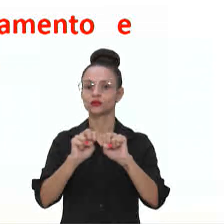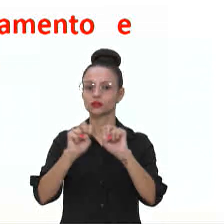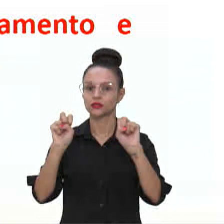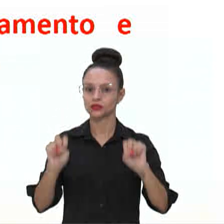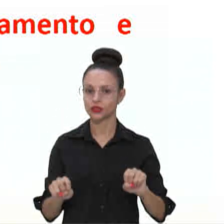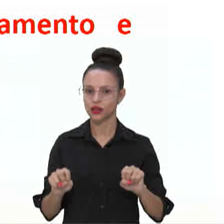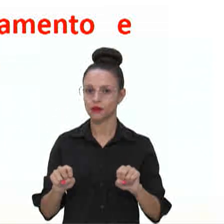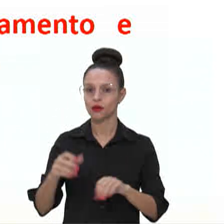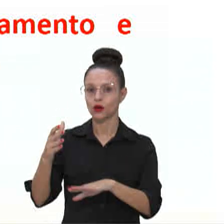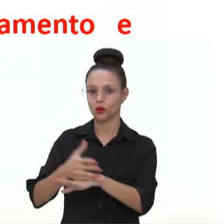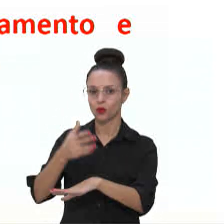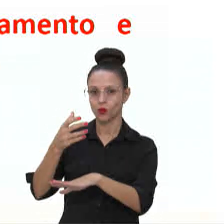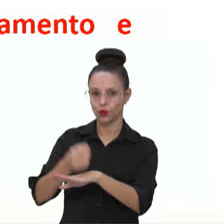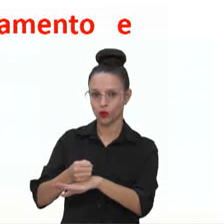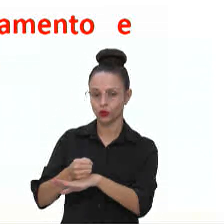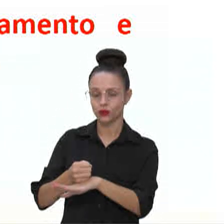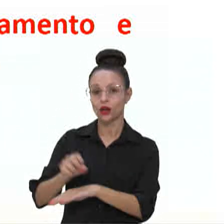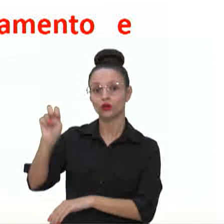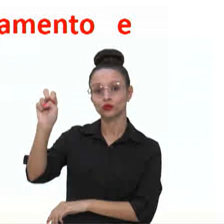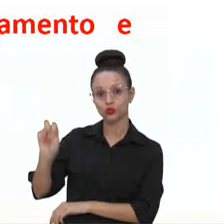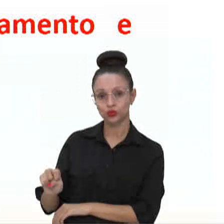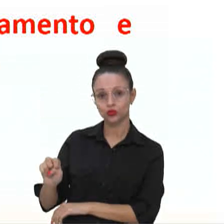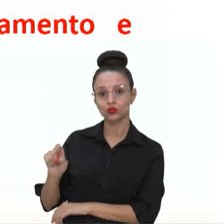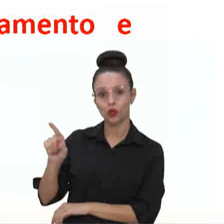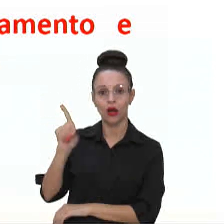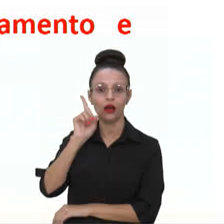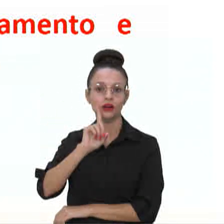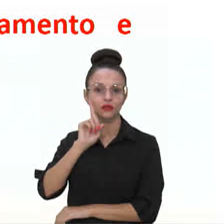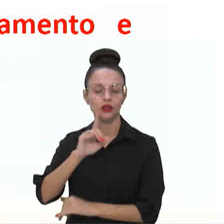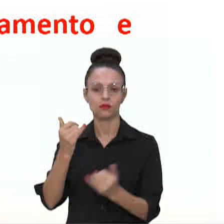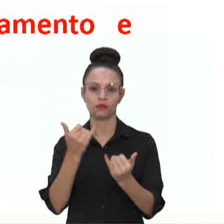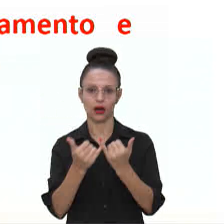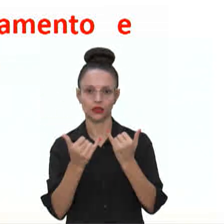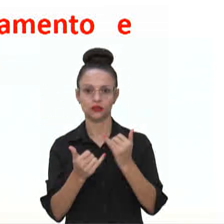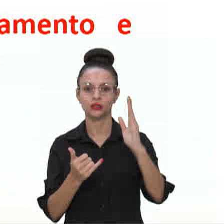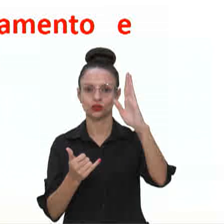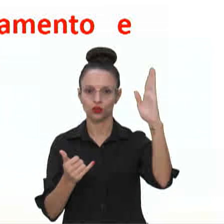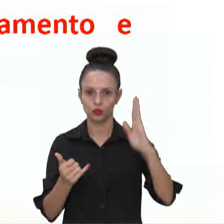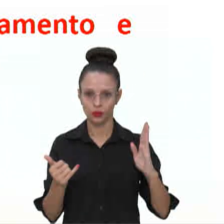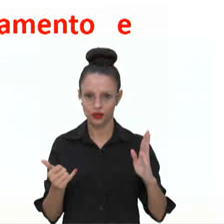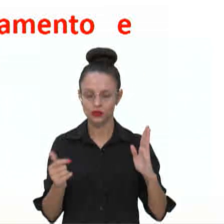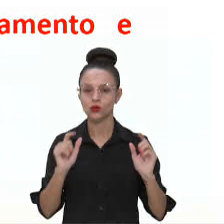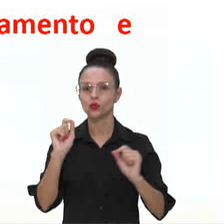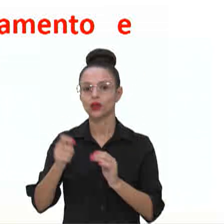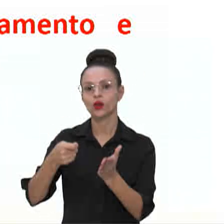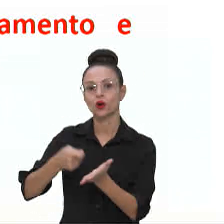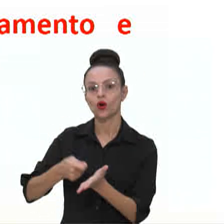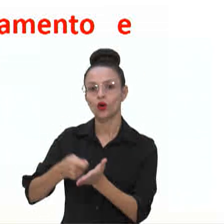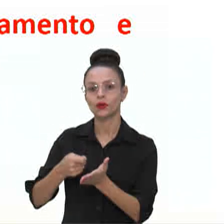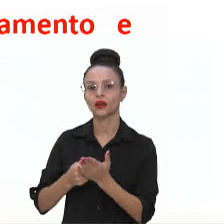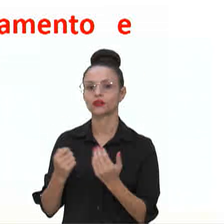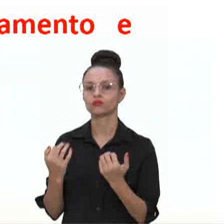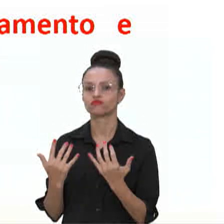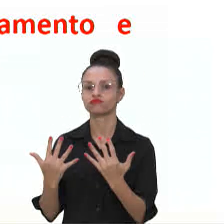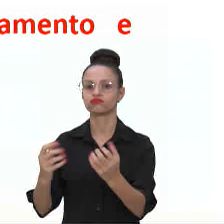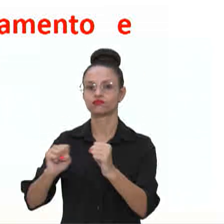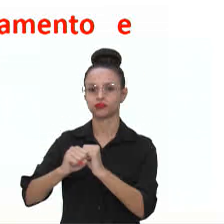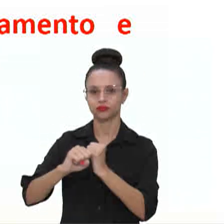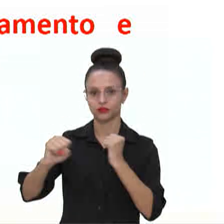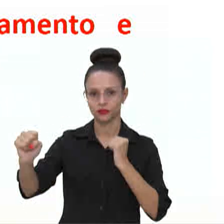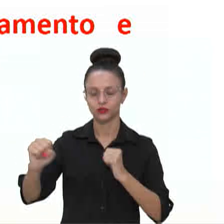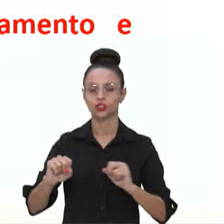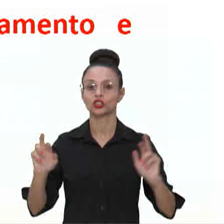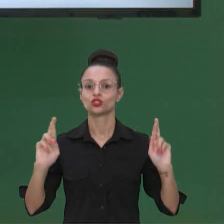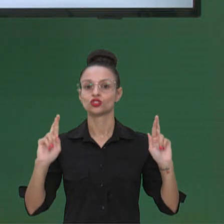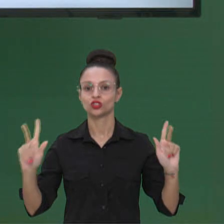no sul das 13 colônias, é muito parecida com a do Brasil. A obrigatoriedade da plantation.